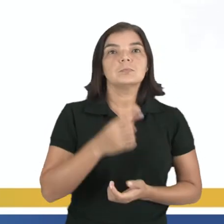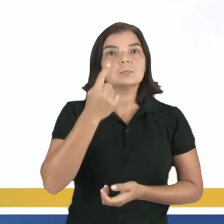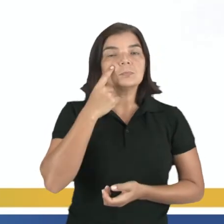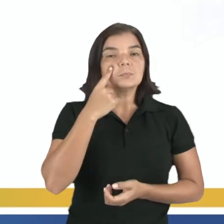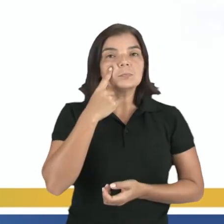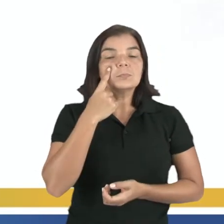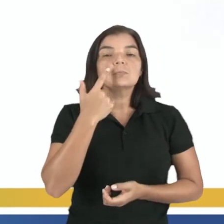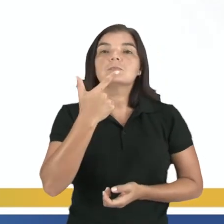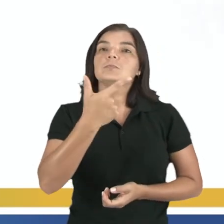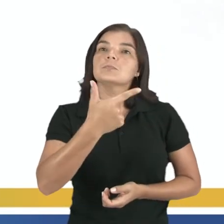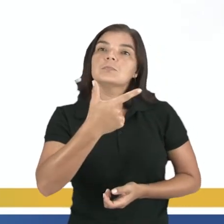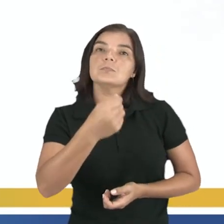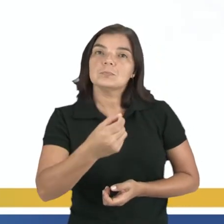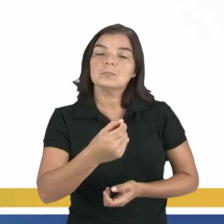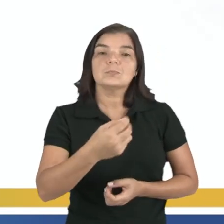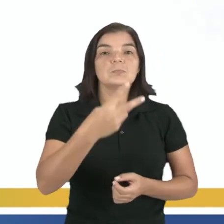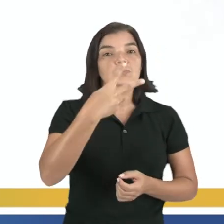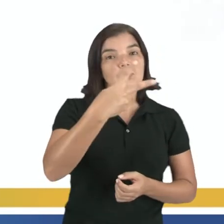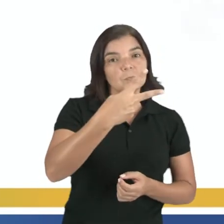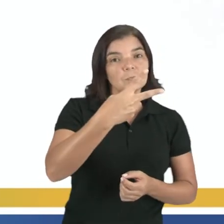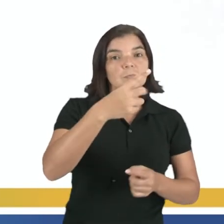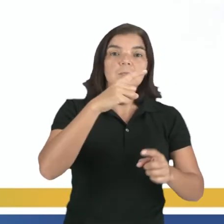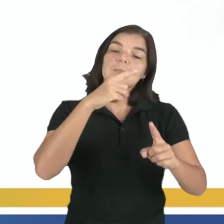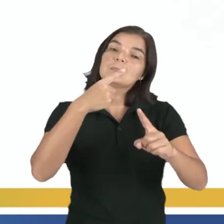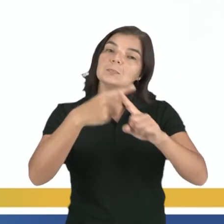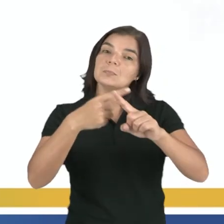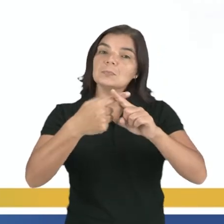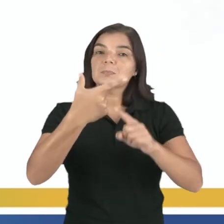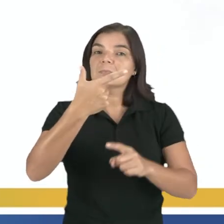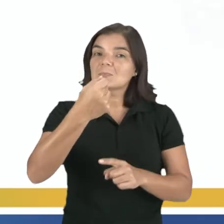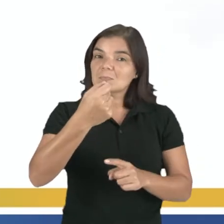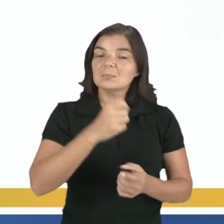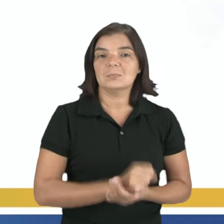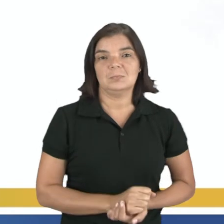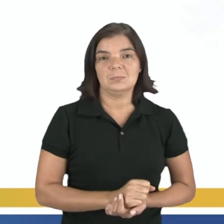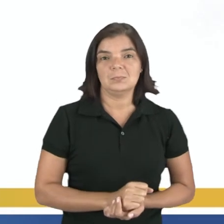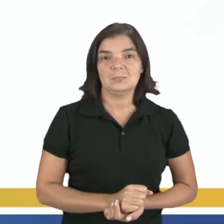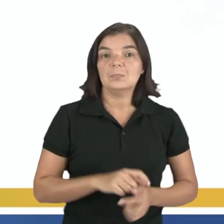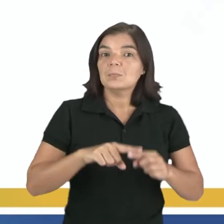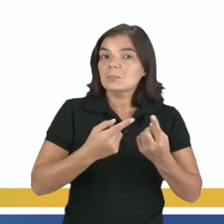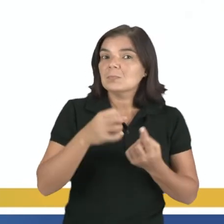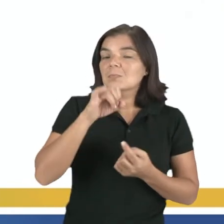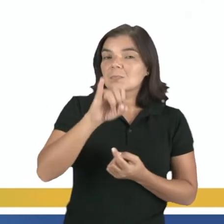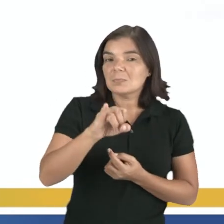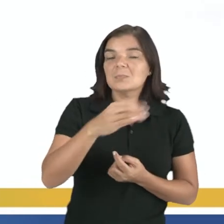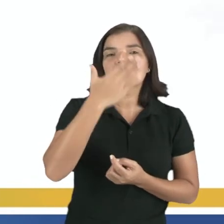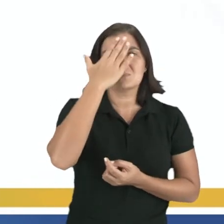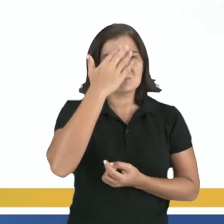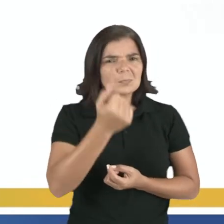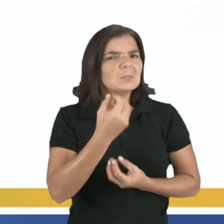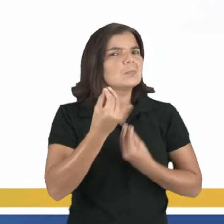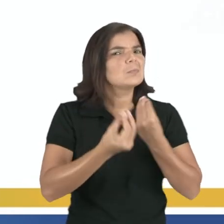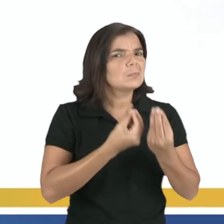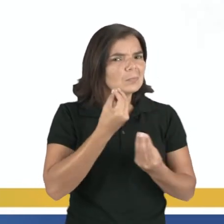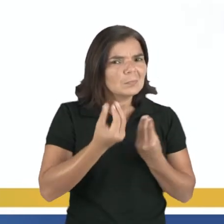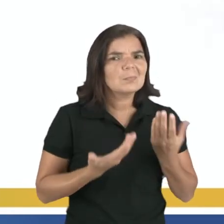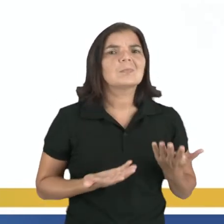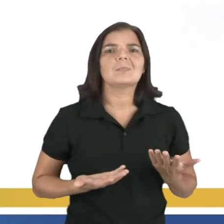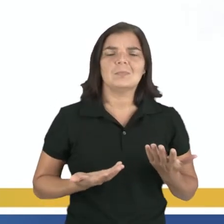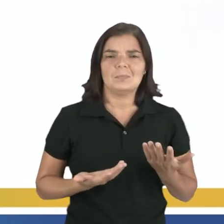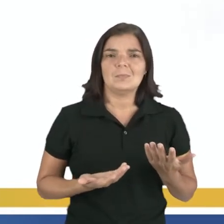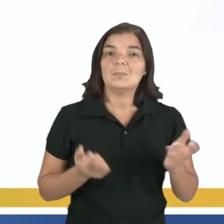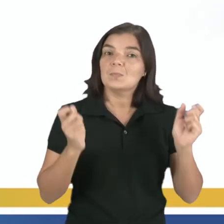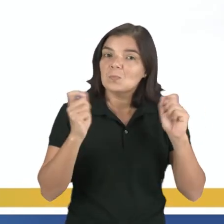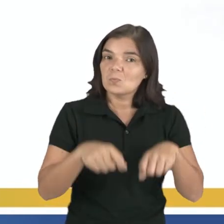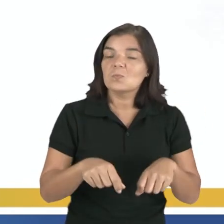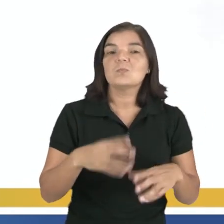20ª figura, seriam 2 vezes 20 quadradinhos. Agora, se eu quisesse saber uma forma de eu saber como é que eu